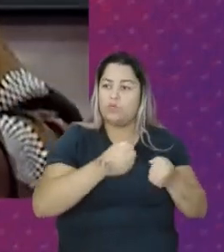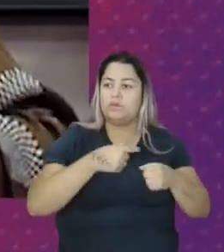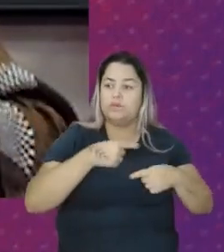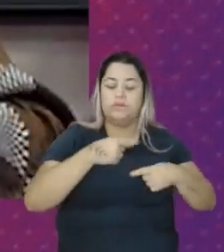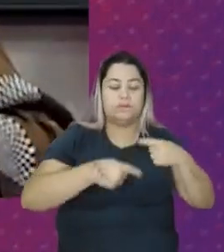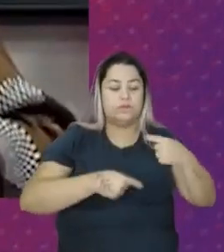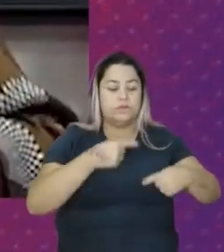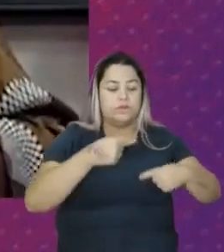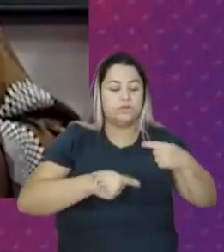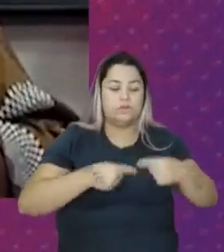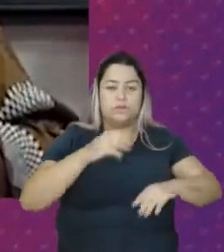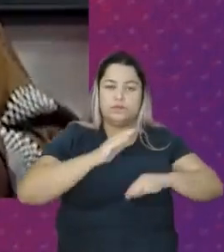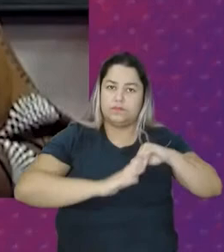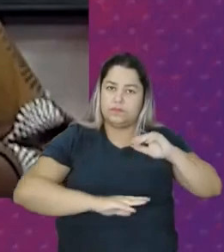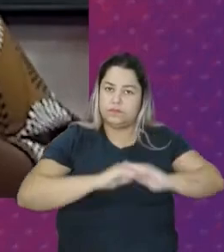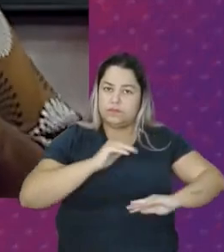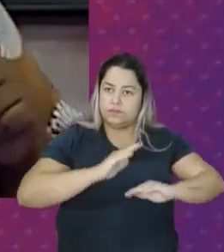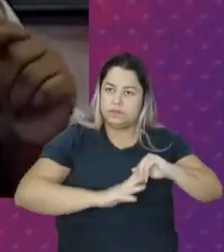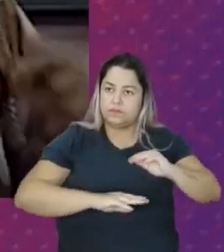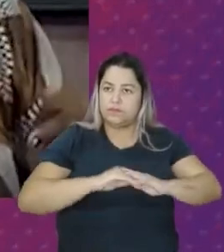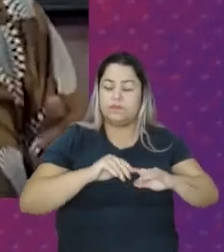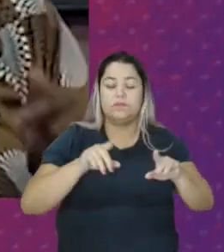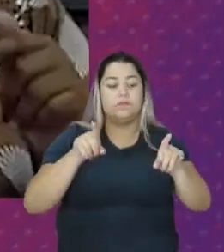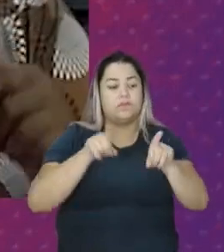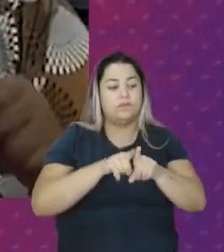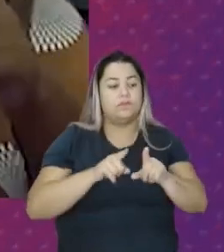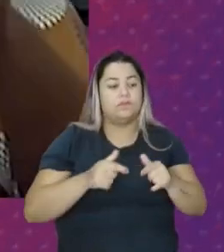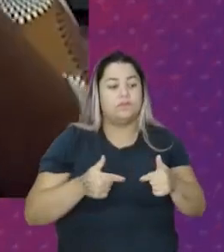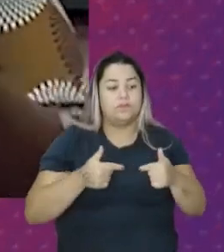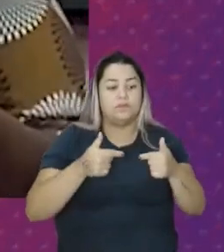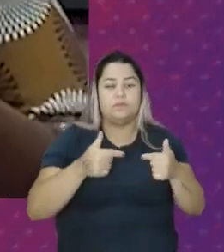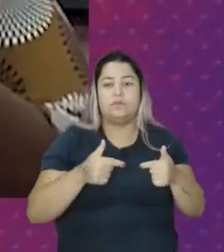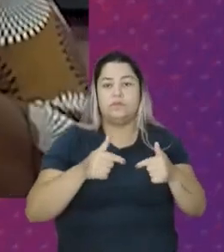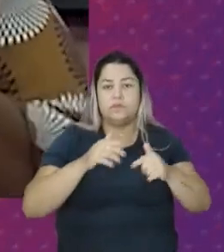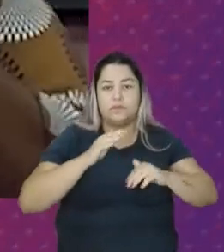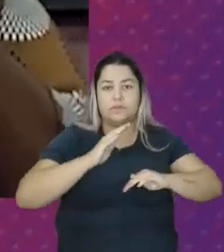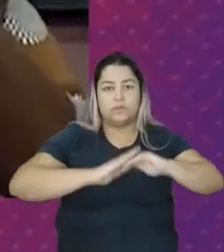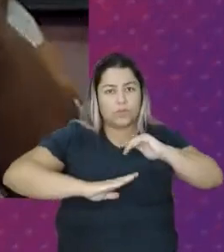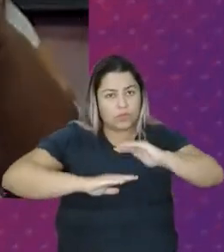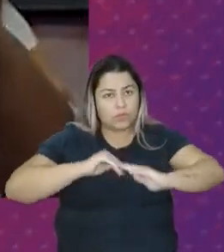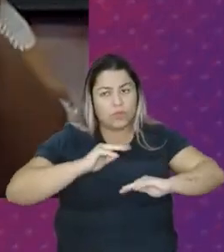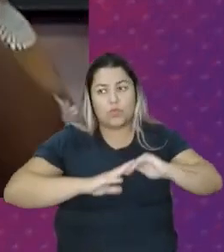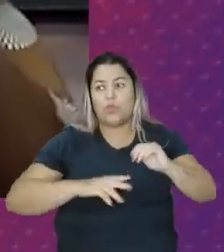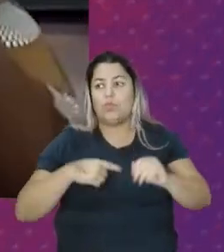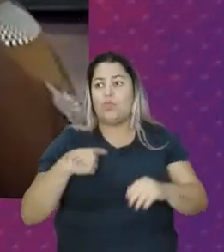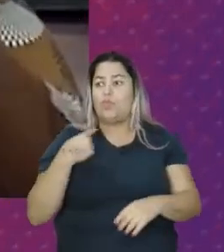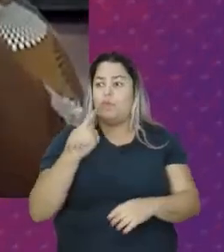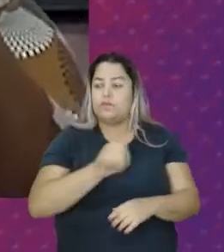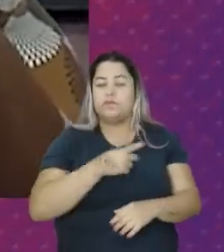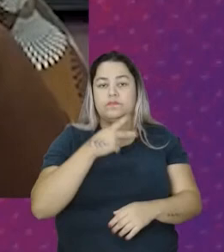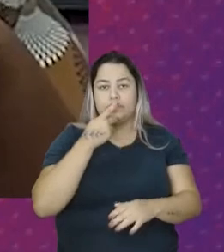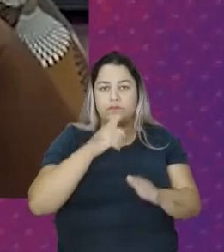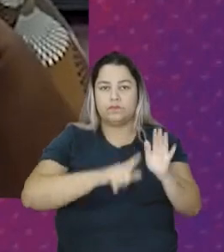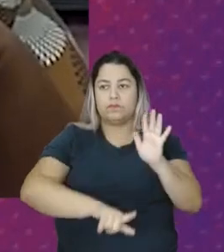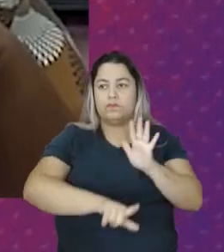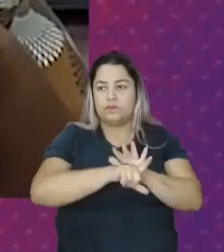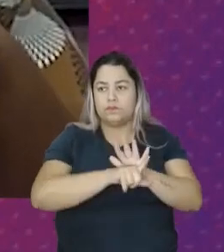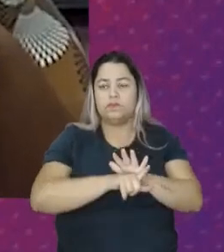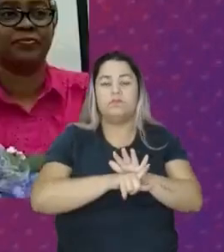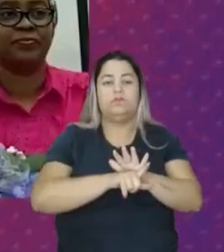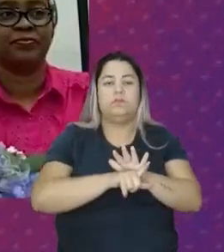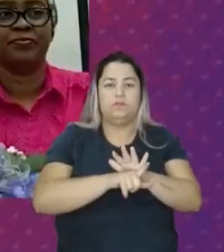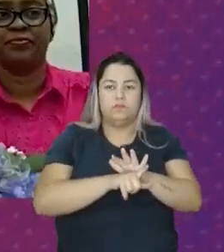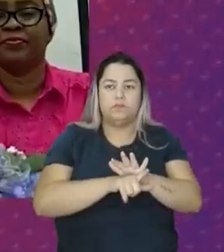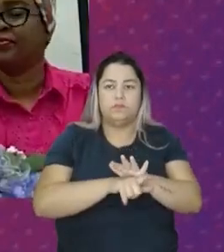políticas e práticas. E, dentro de lutas políticas e práticas, nós vamos tratar da Lei